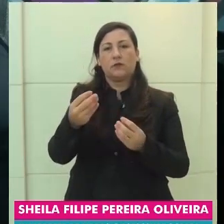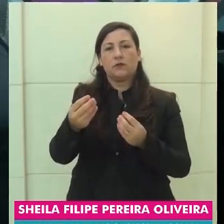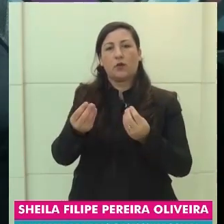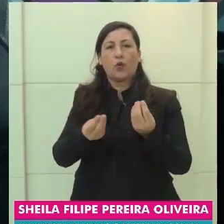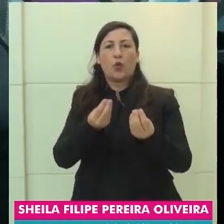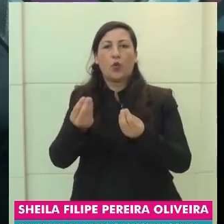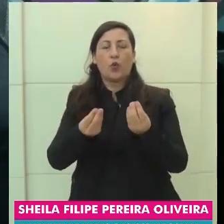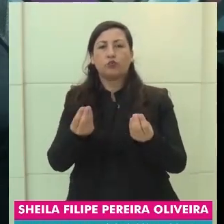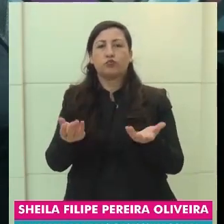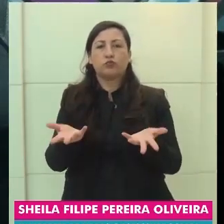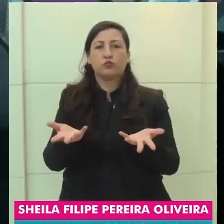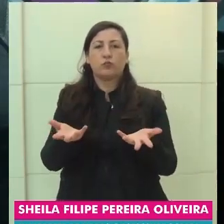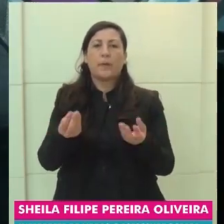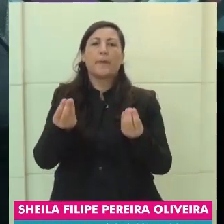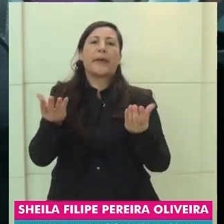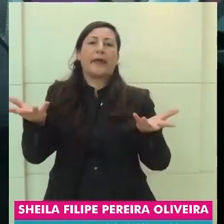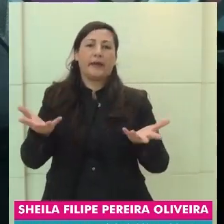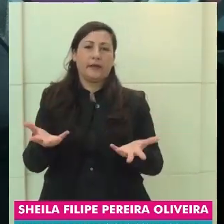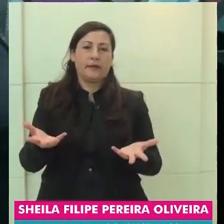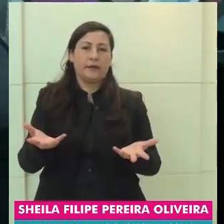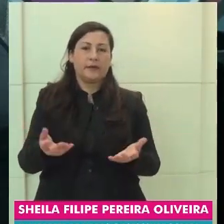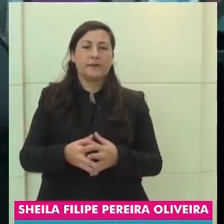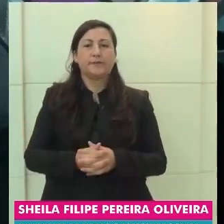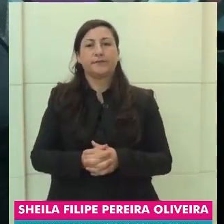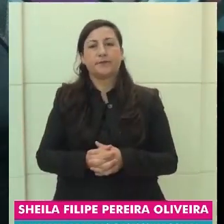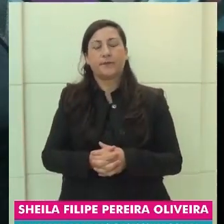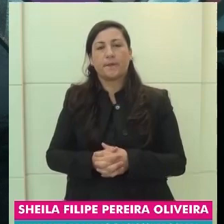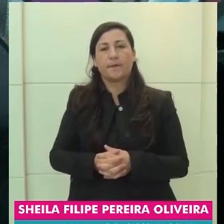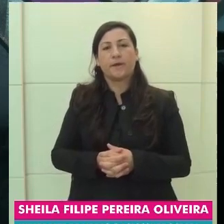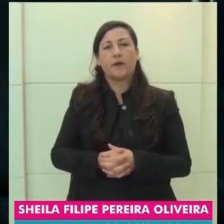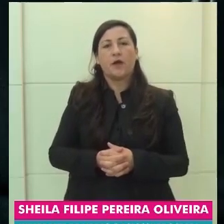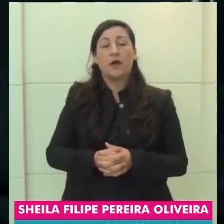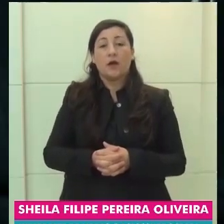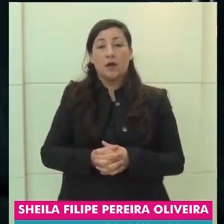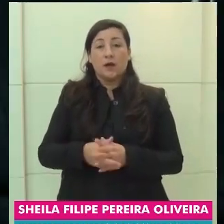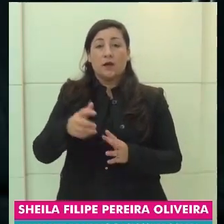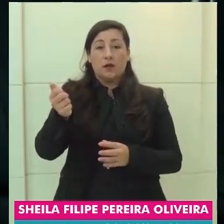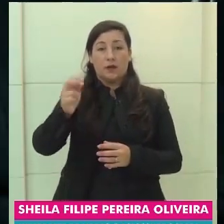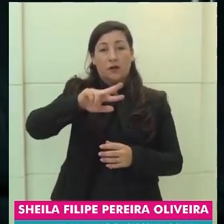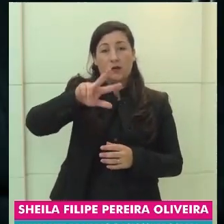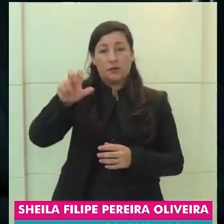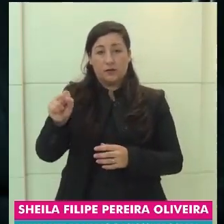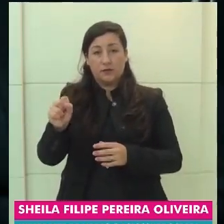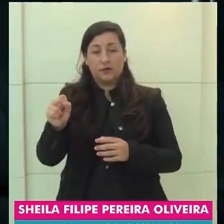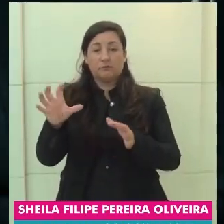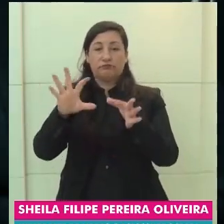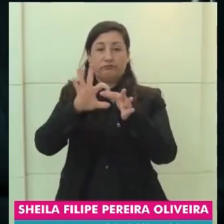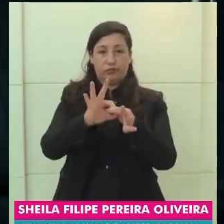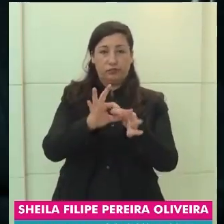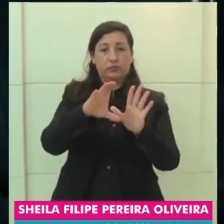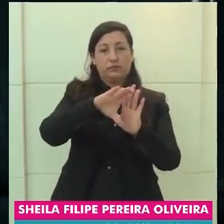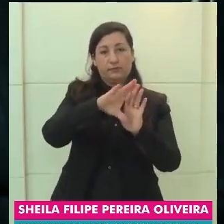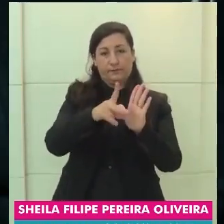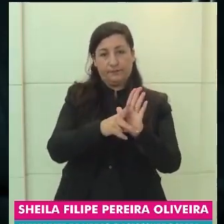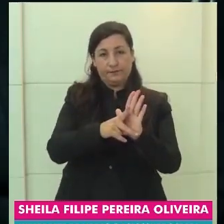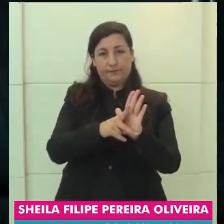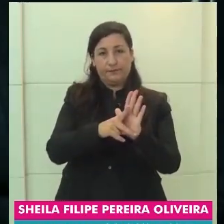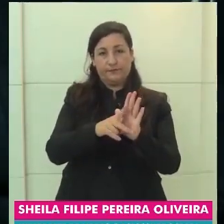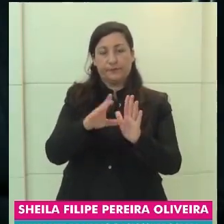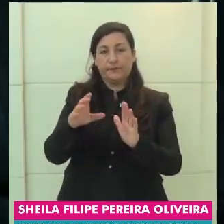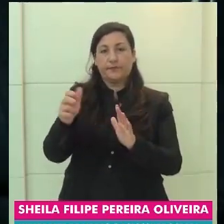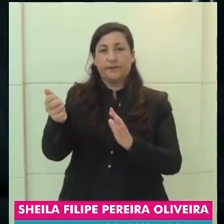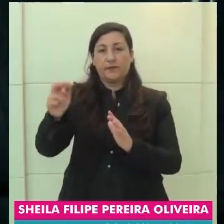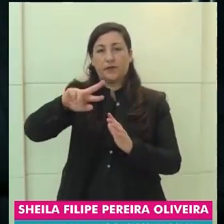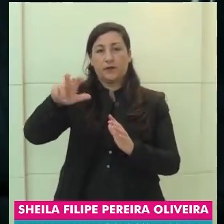destinado alguma coisa para a sede? Na verdade, a SESC-CAESP, a SESC é a administradora do